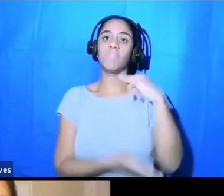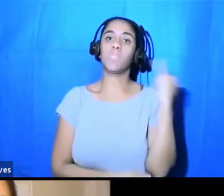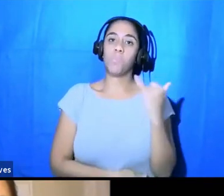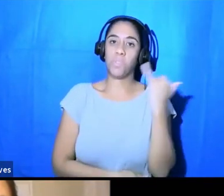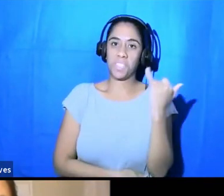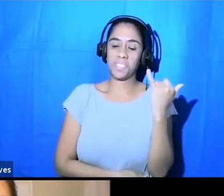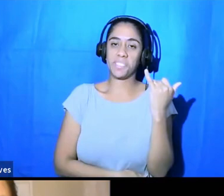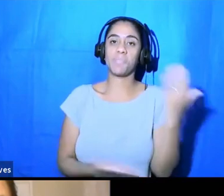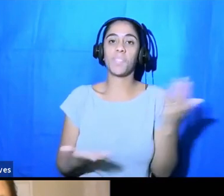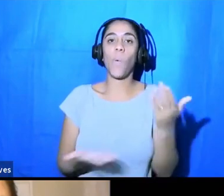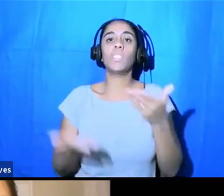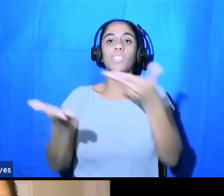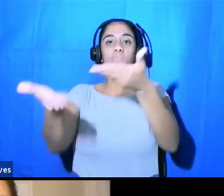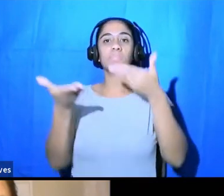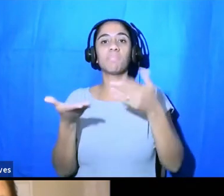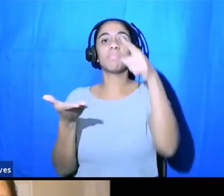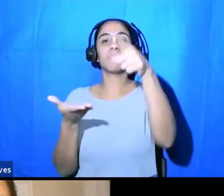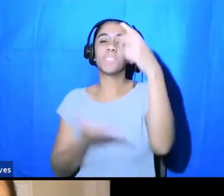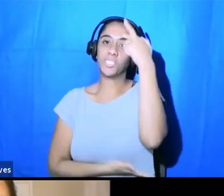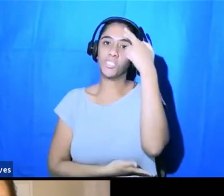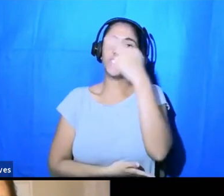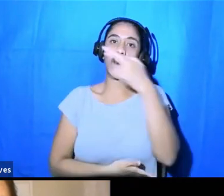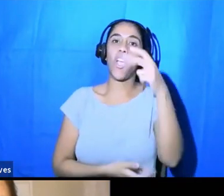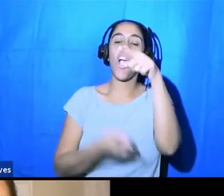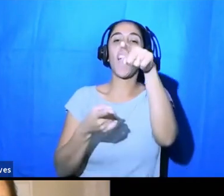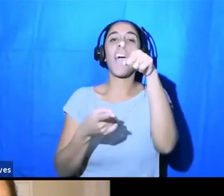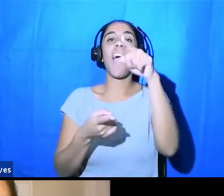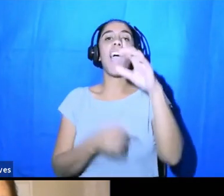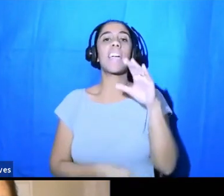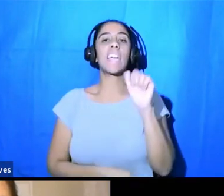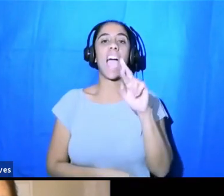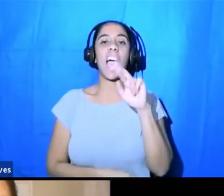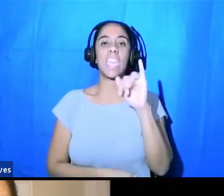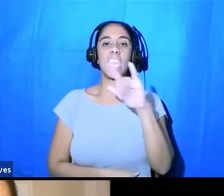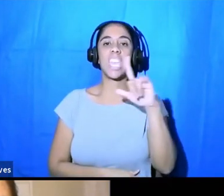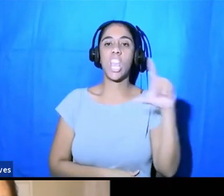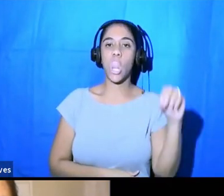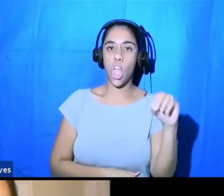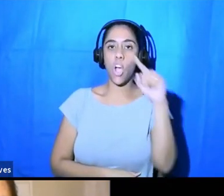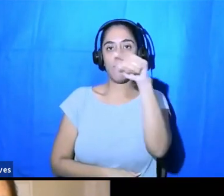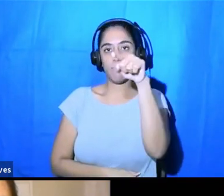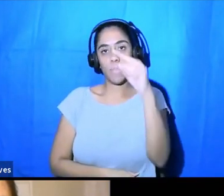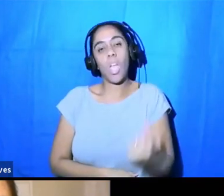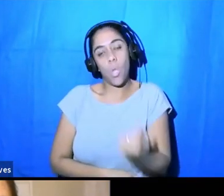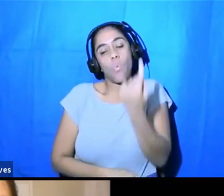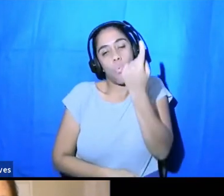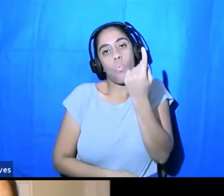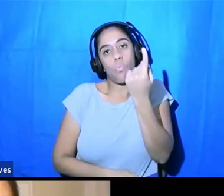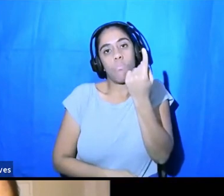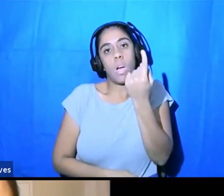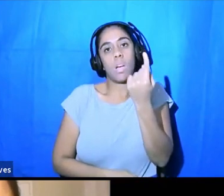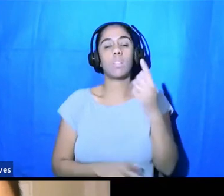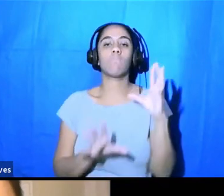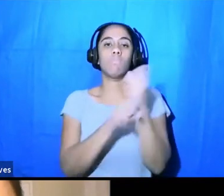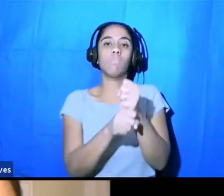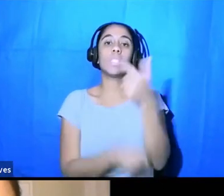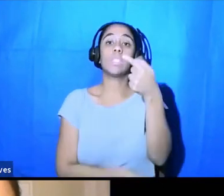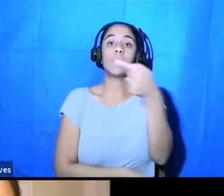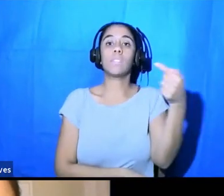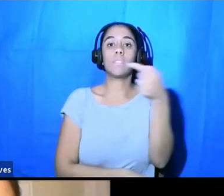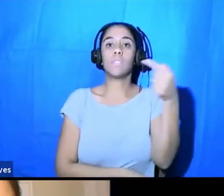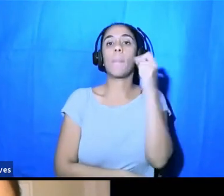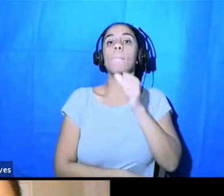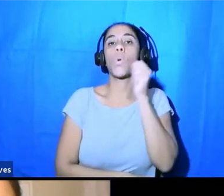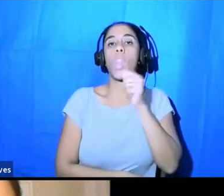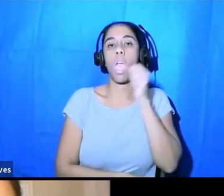senhora Londra Carrillo Vidal, uma das constituintes, então, umas das 77 mulheres que estão fazendo parte dessa tendência constituinte, ou seja, que vão